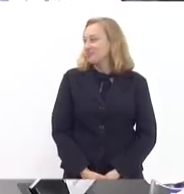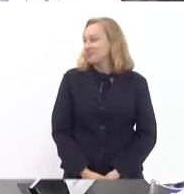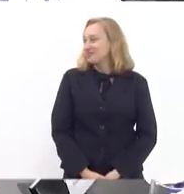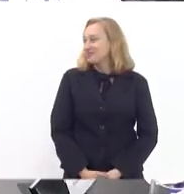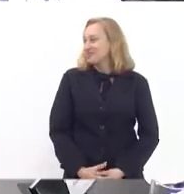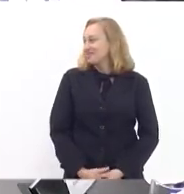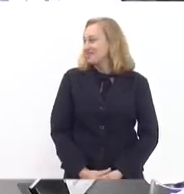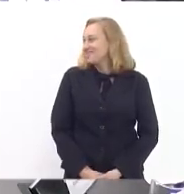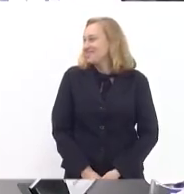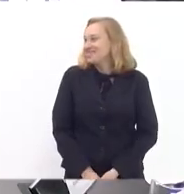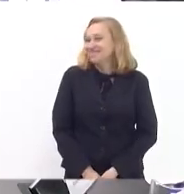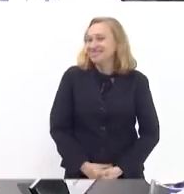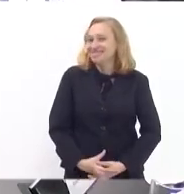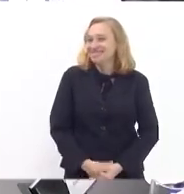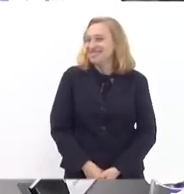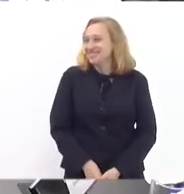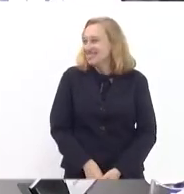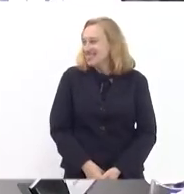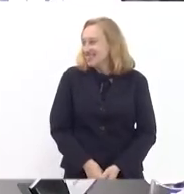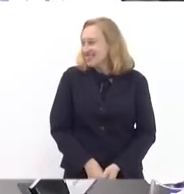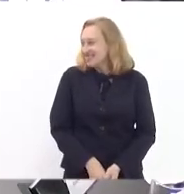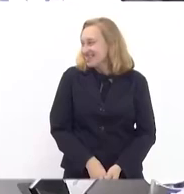a largada